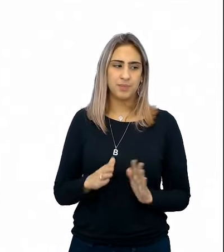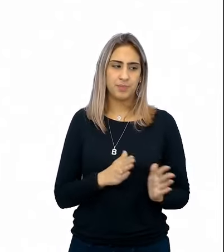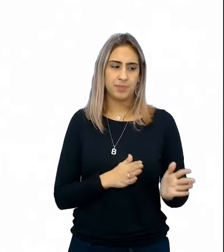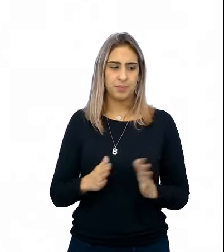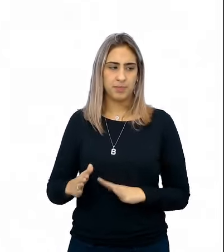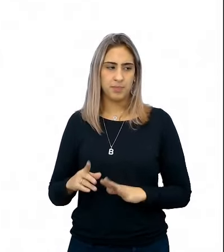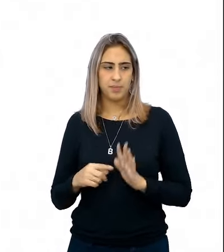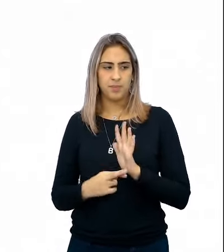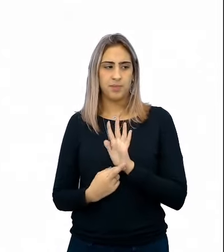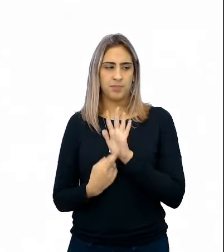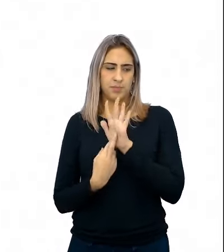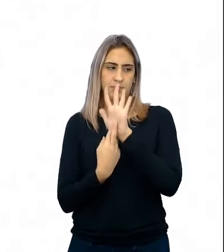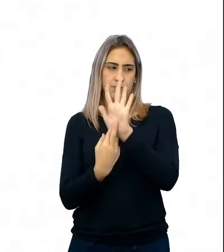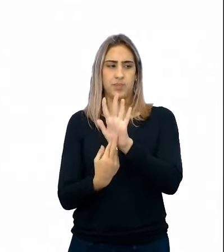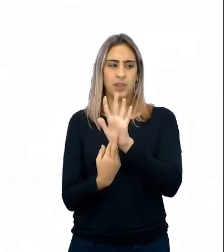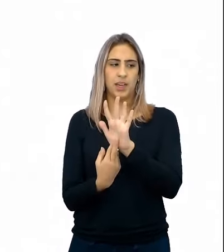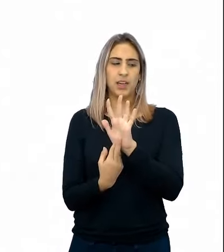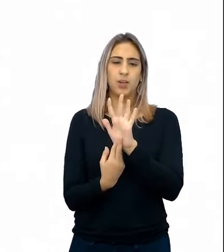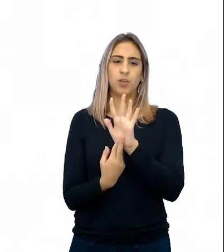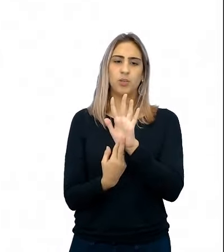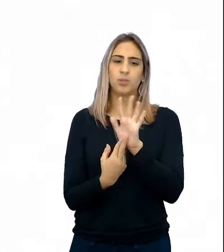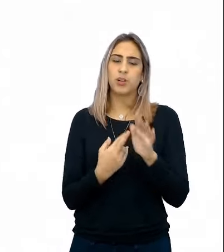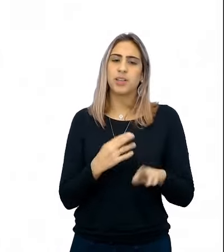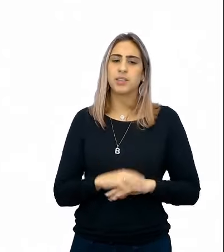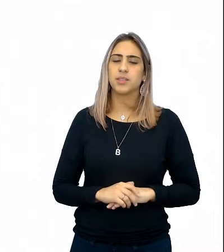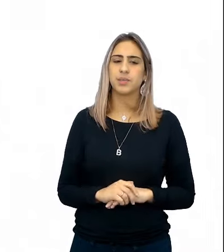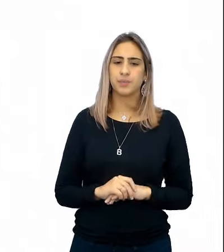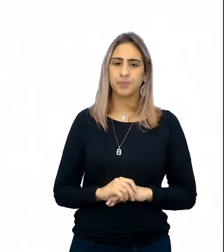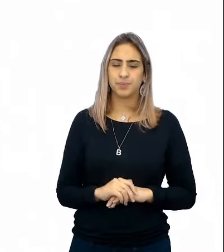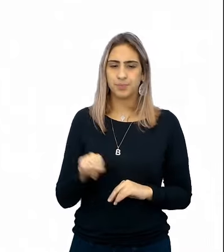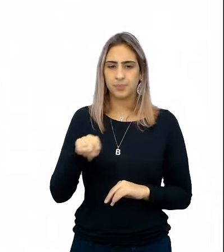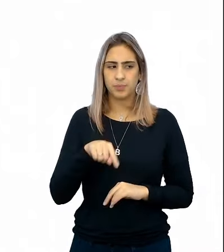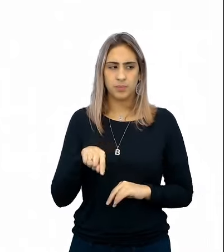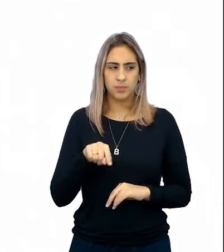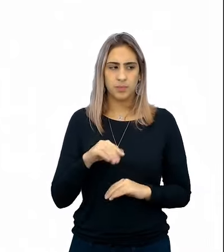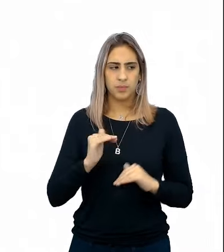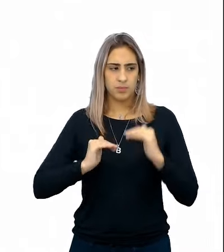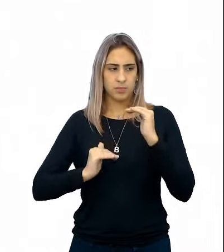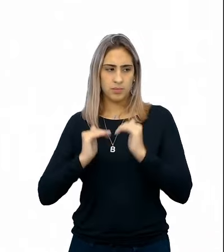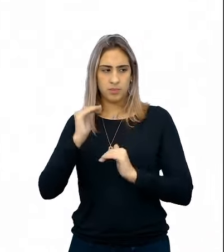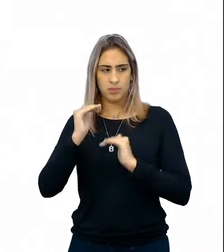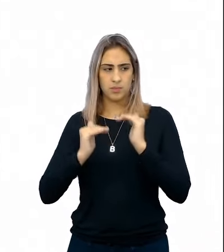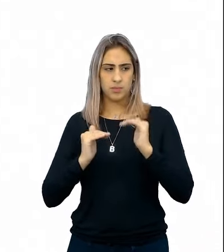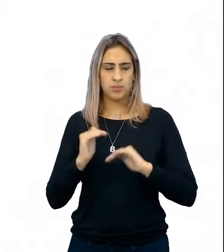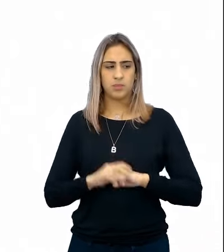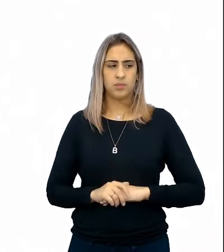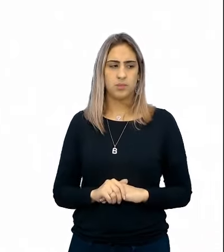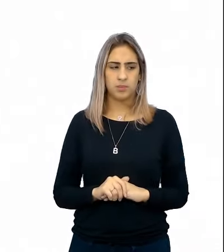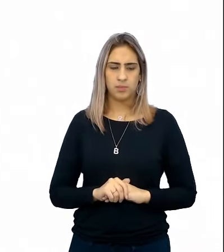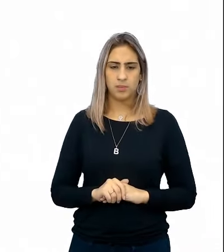que representa a quantidade de doces que 4 amigas compraram.